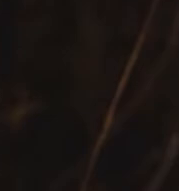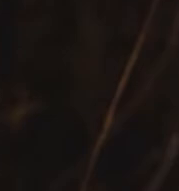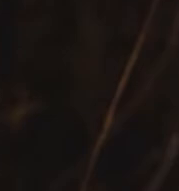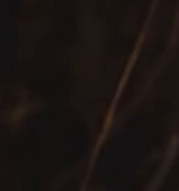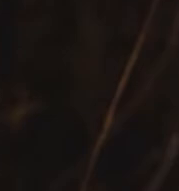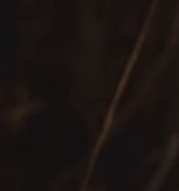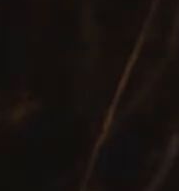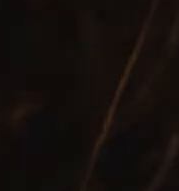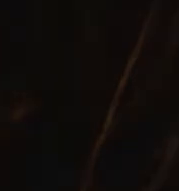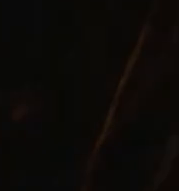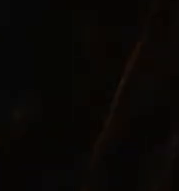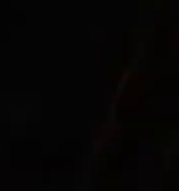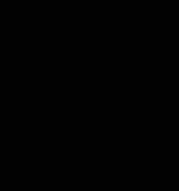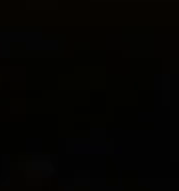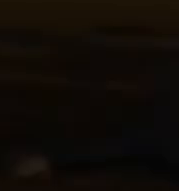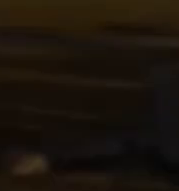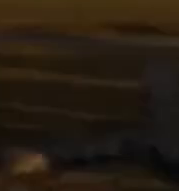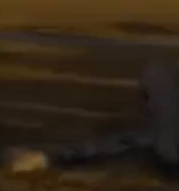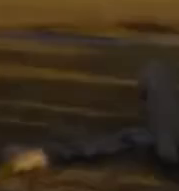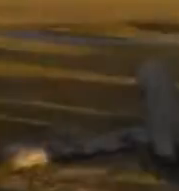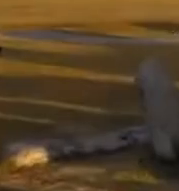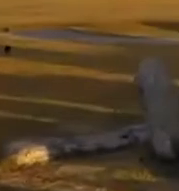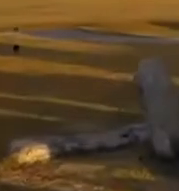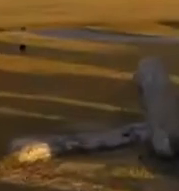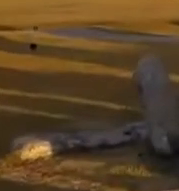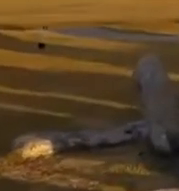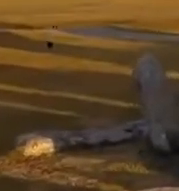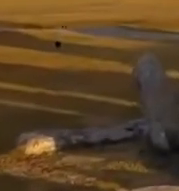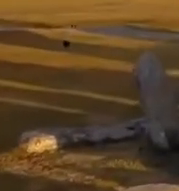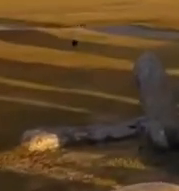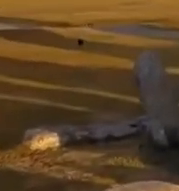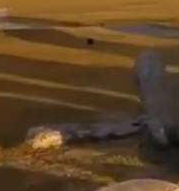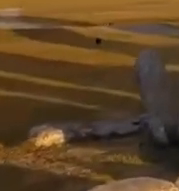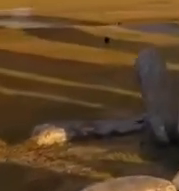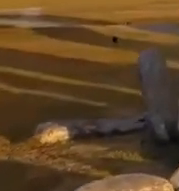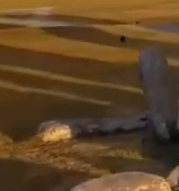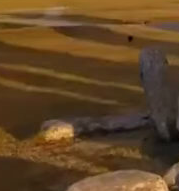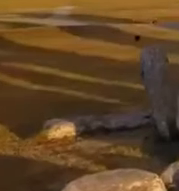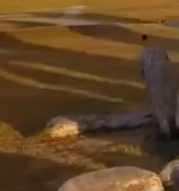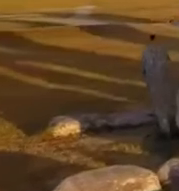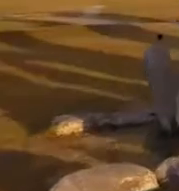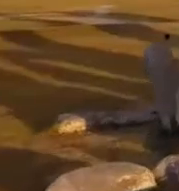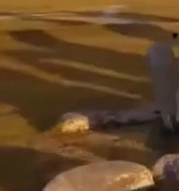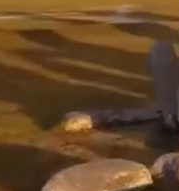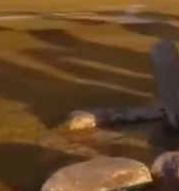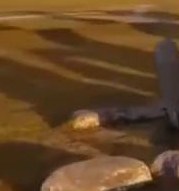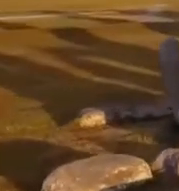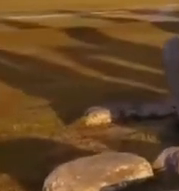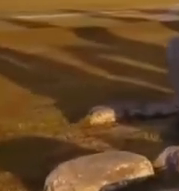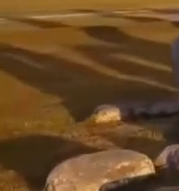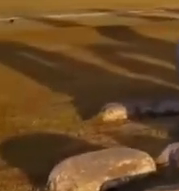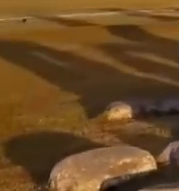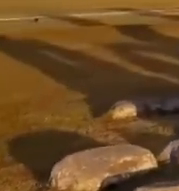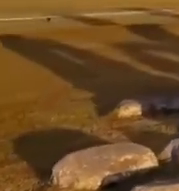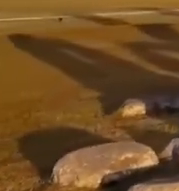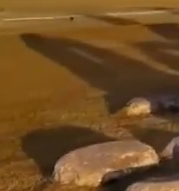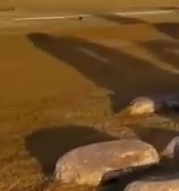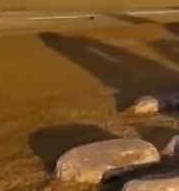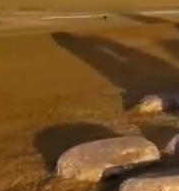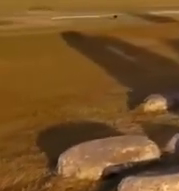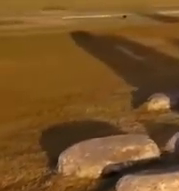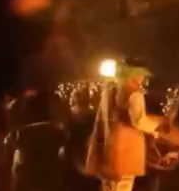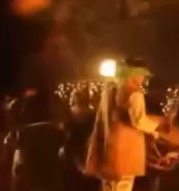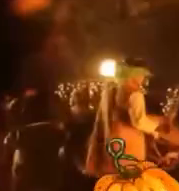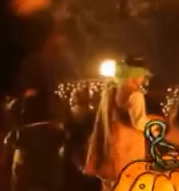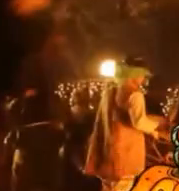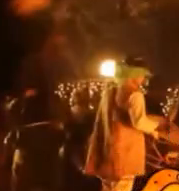tradições europeias distintas. A primeira dessas origens é a dos celtas, um povo que habitava as Ilhas